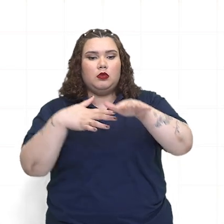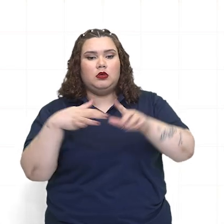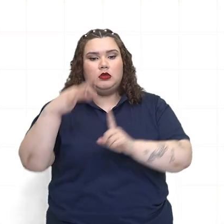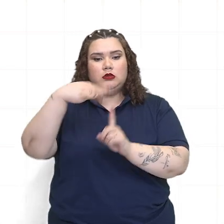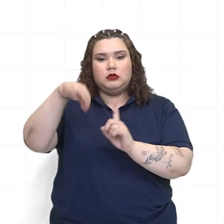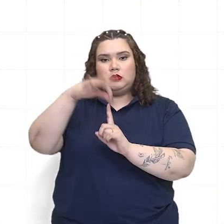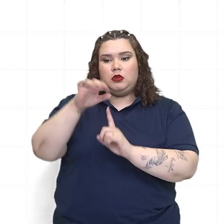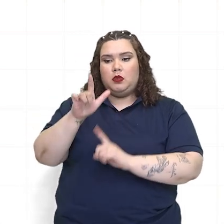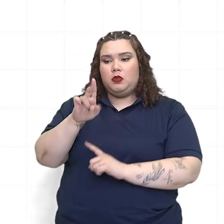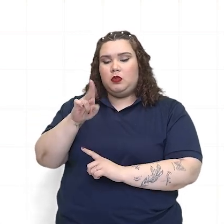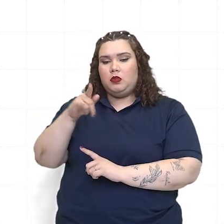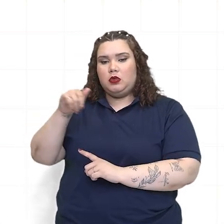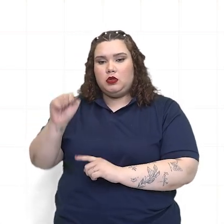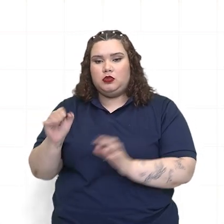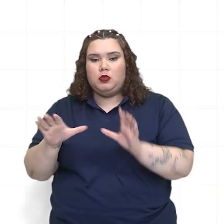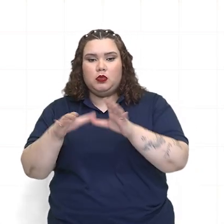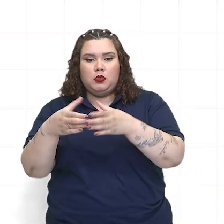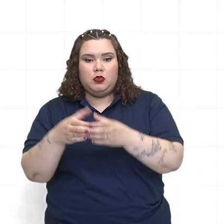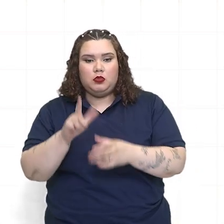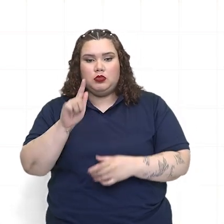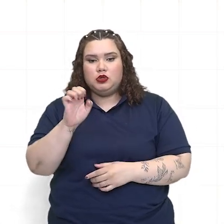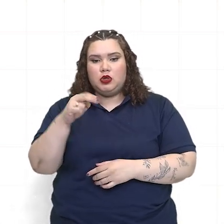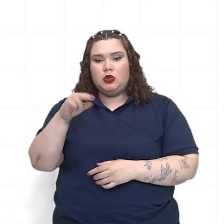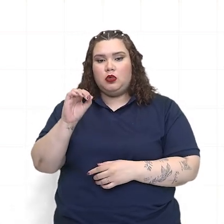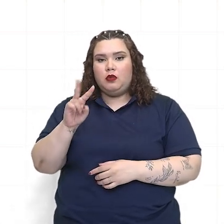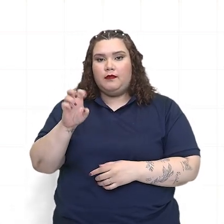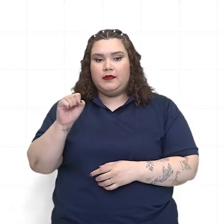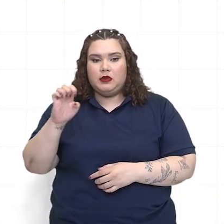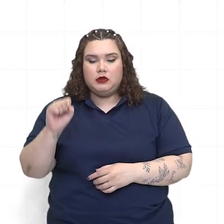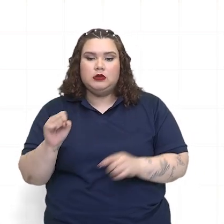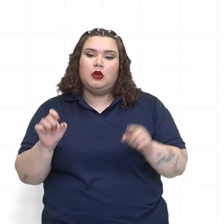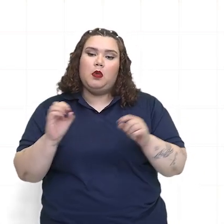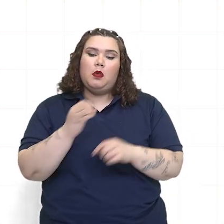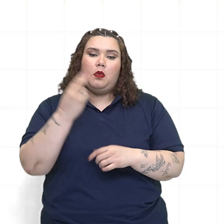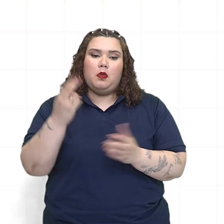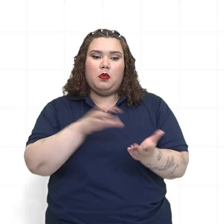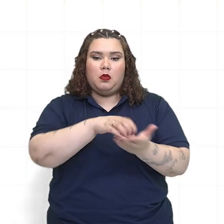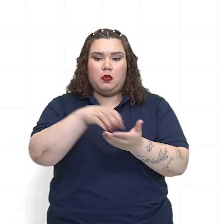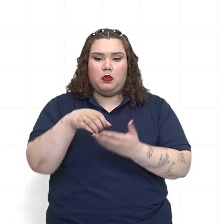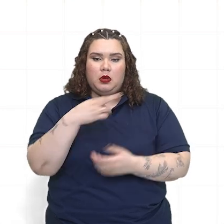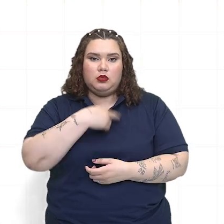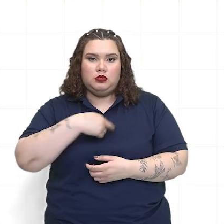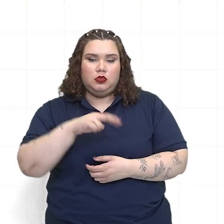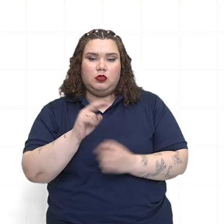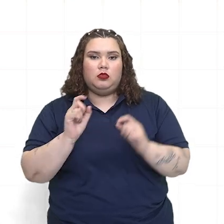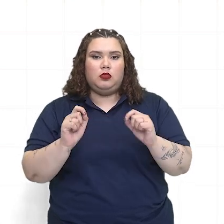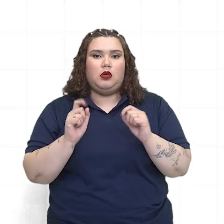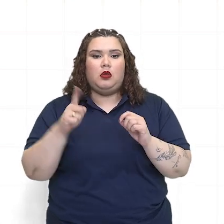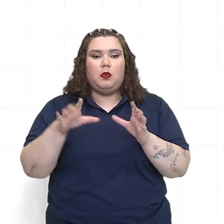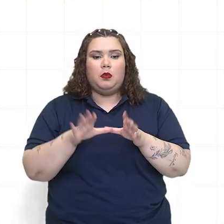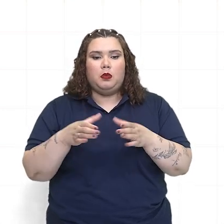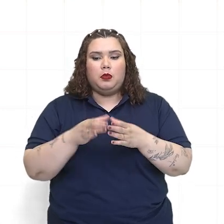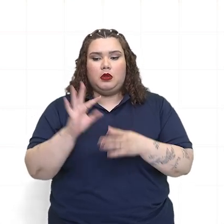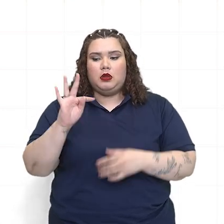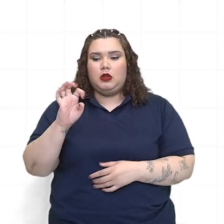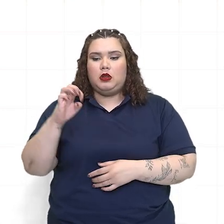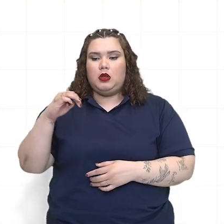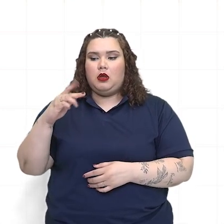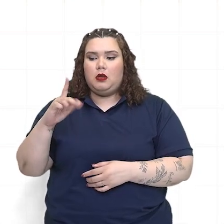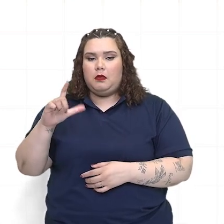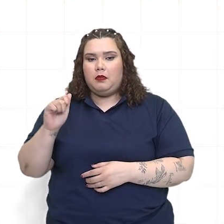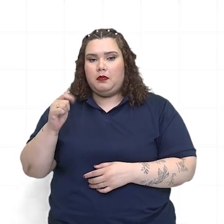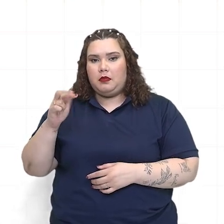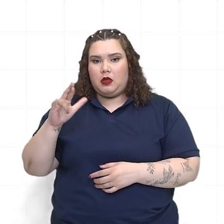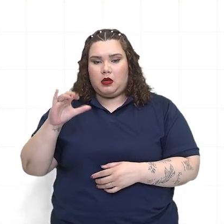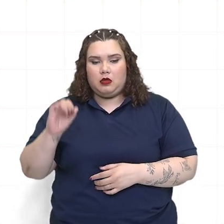os genoveses, ou as ordens religiosas, os templários. Então, qual foi o